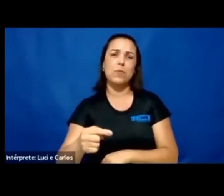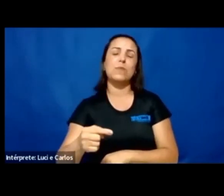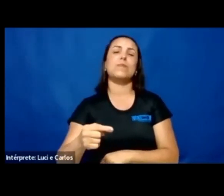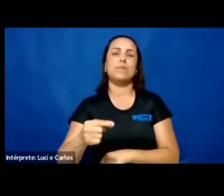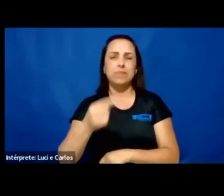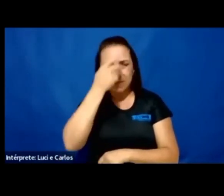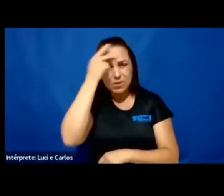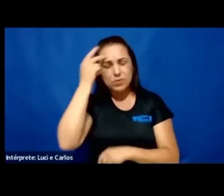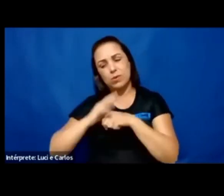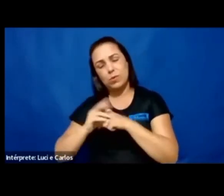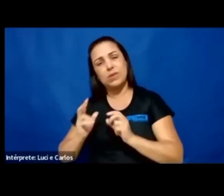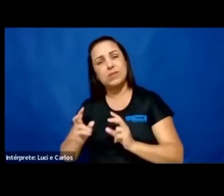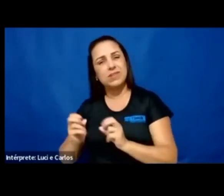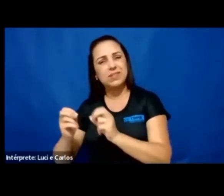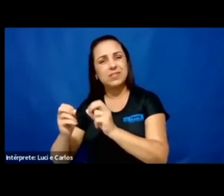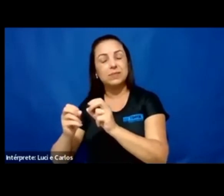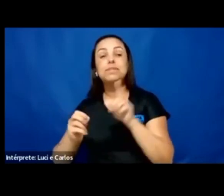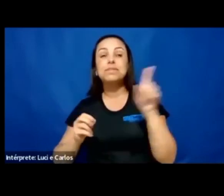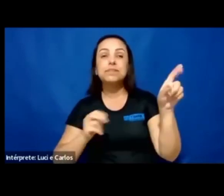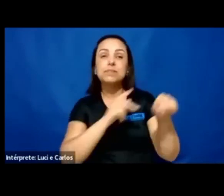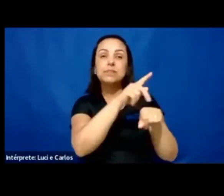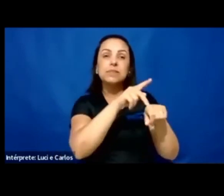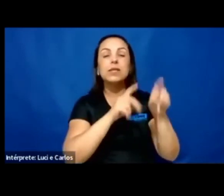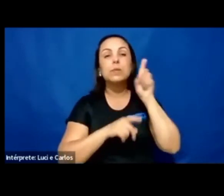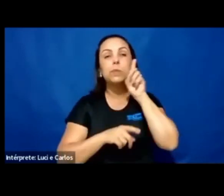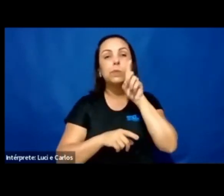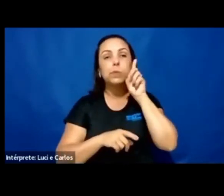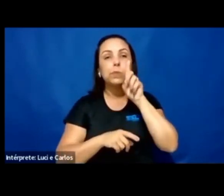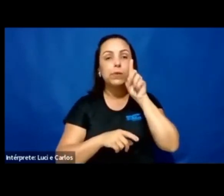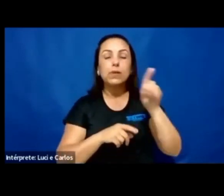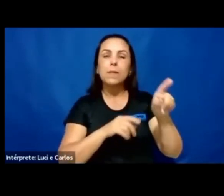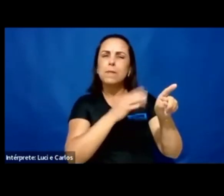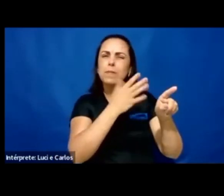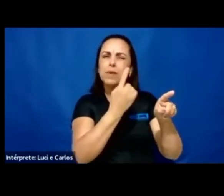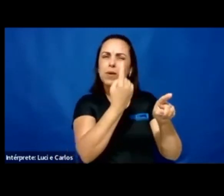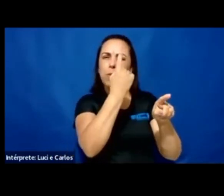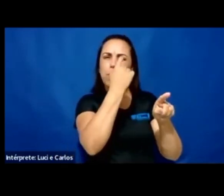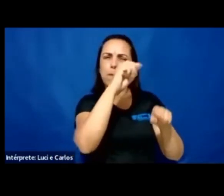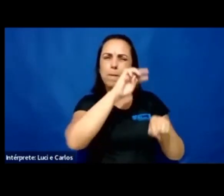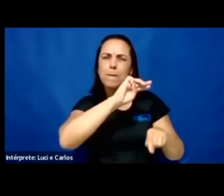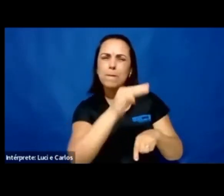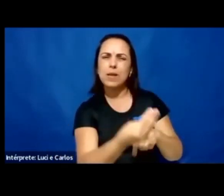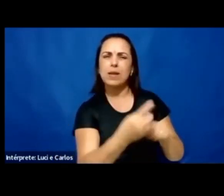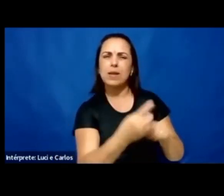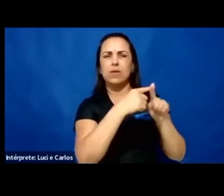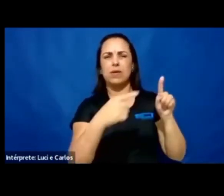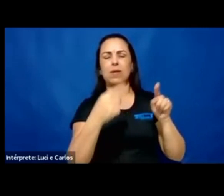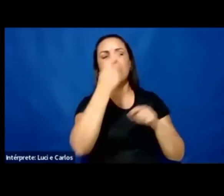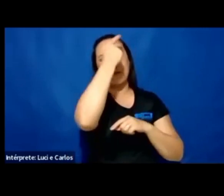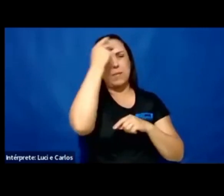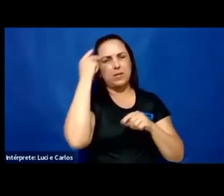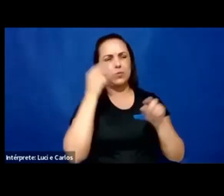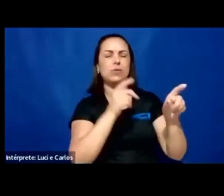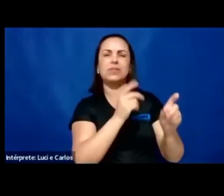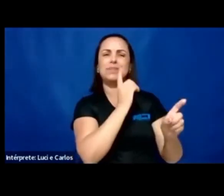Nos Estados Unidos, é mais de 1,5 milhão de pessoas que são diagnosticadas com câncer anualmente.